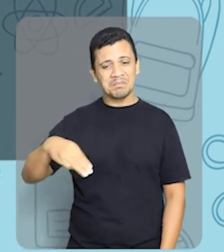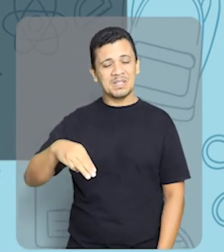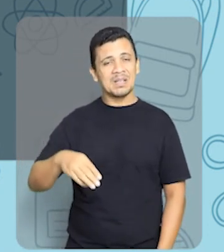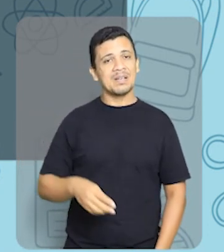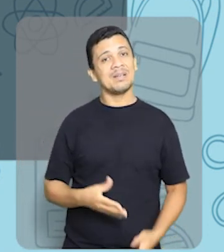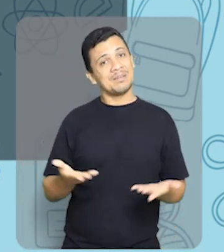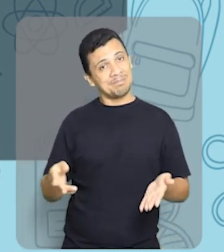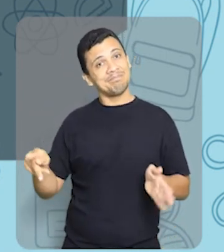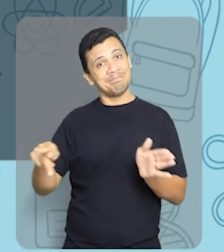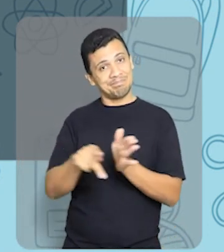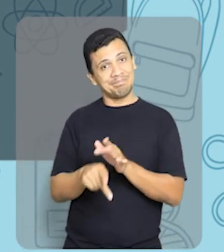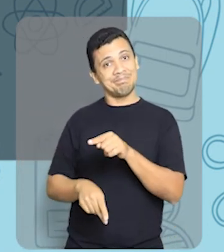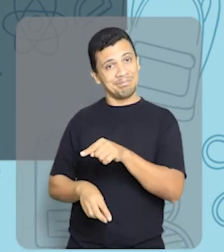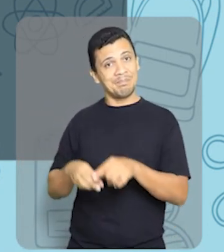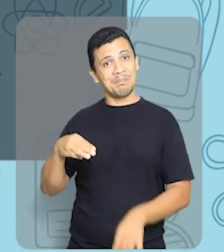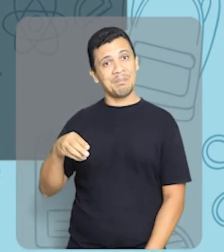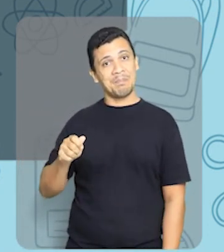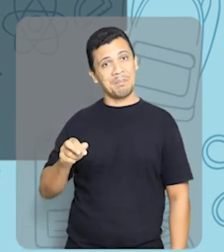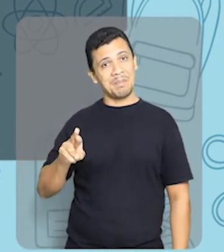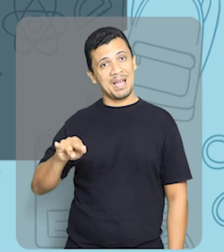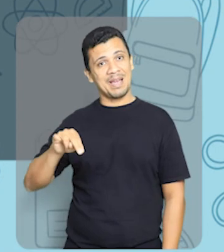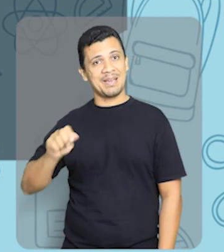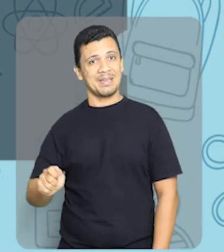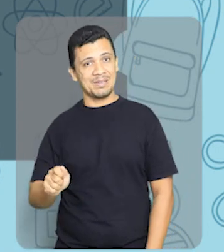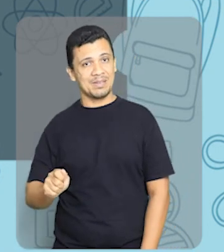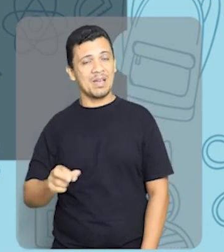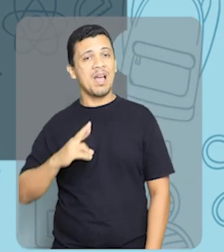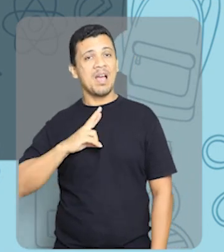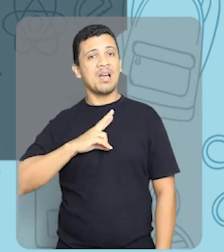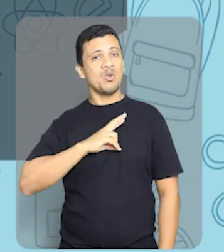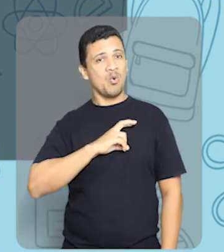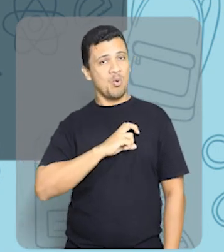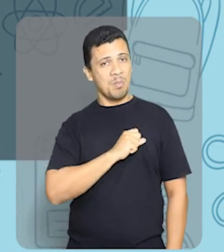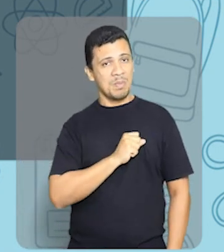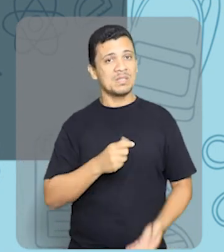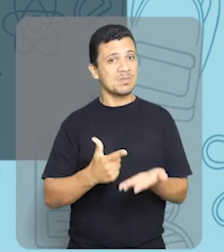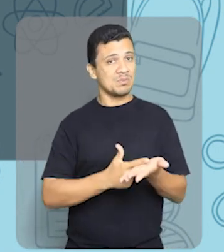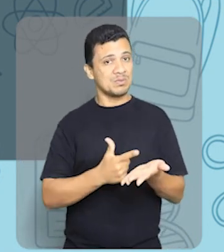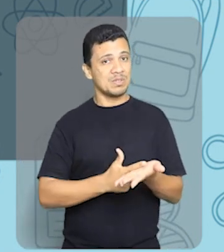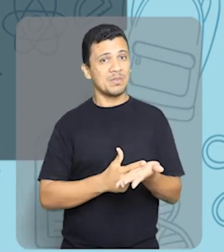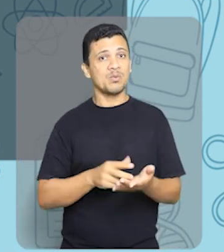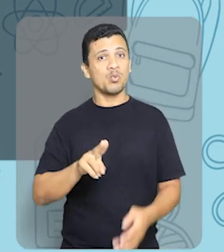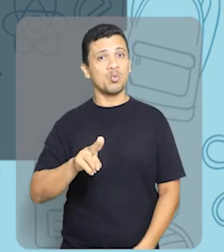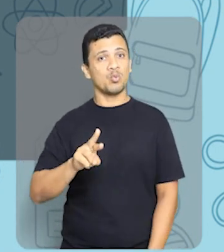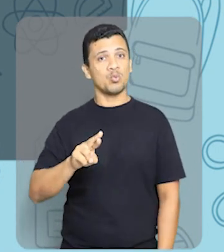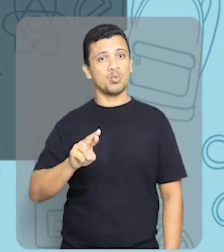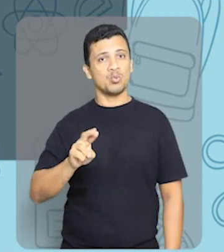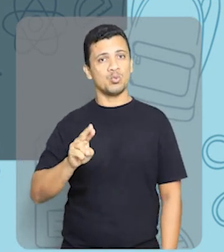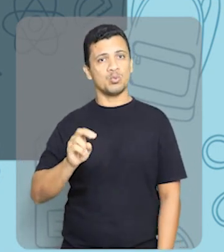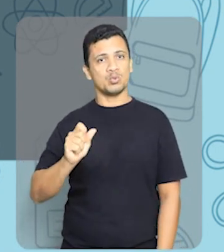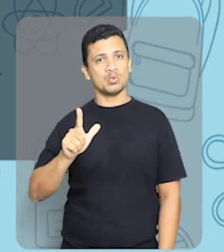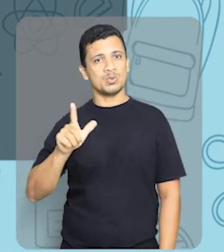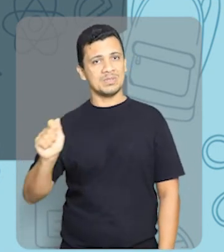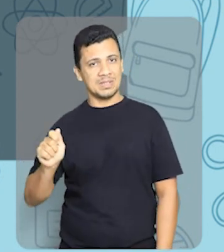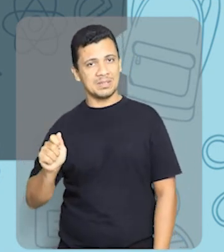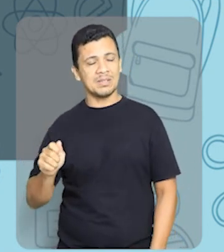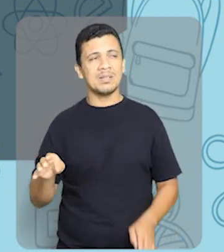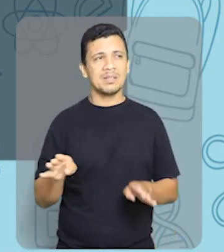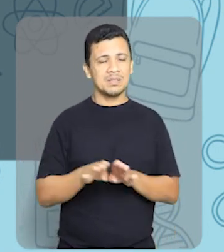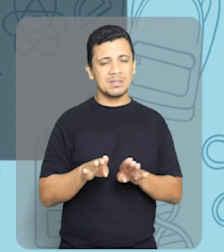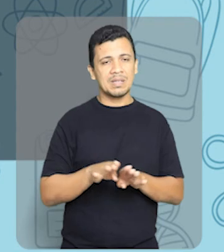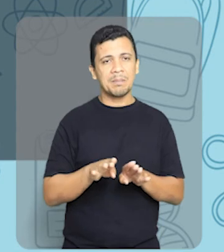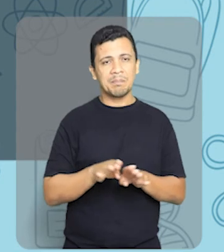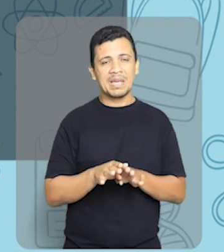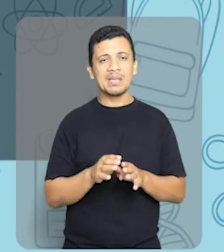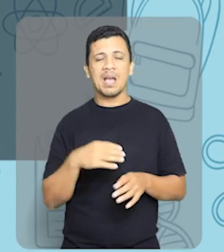Maria Firmina com seu romance Úrsula. Ela também tem outro livro de Cantos à Beira-Mar,